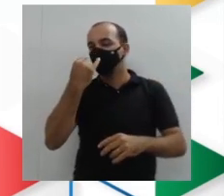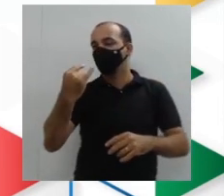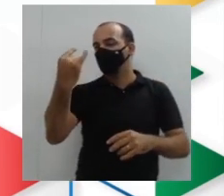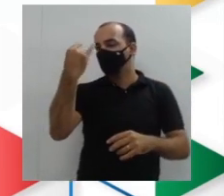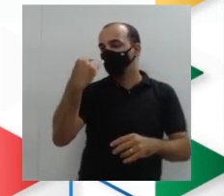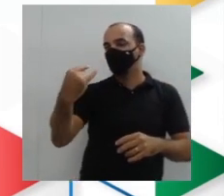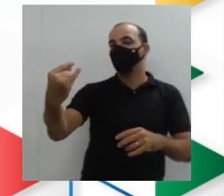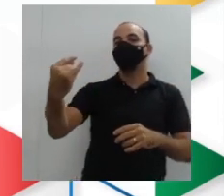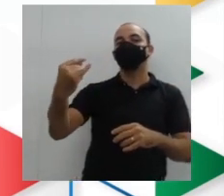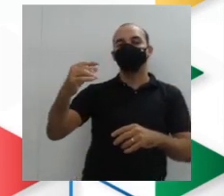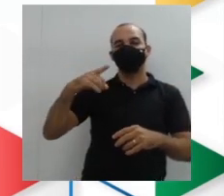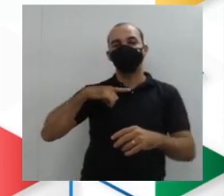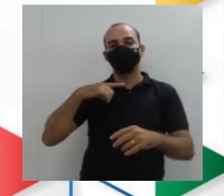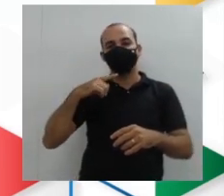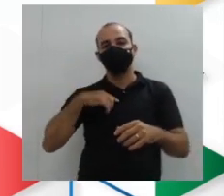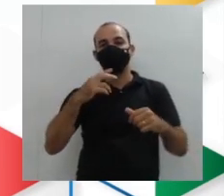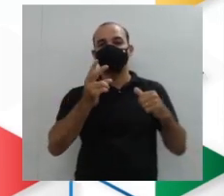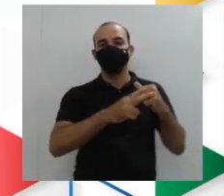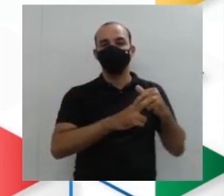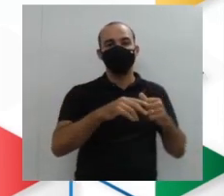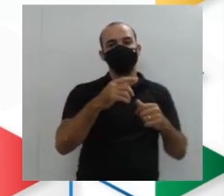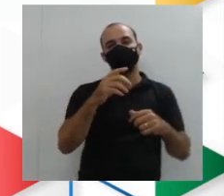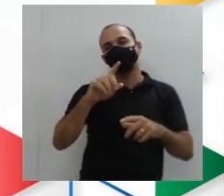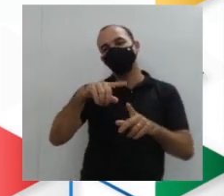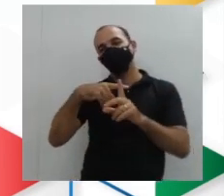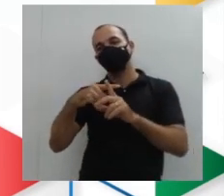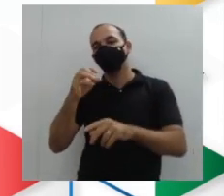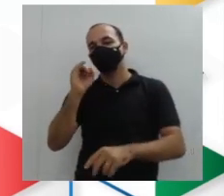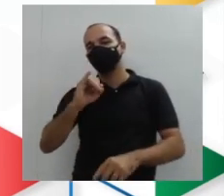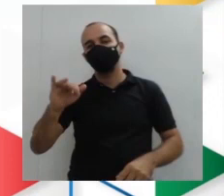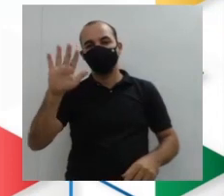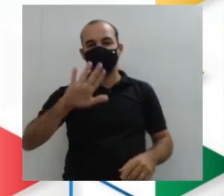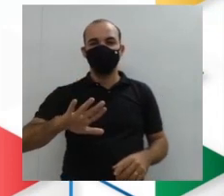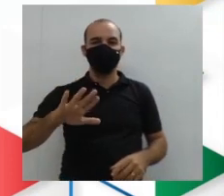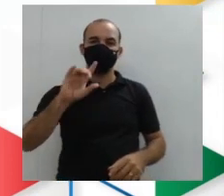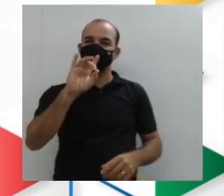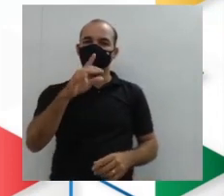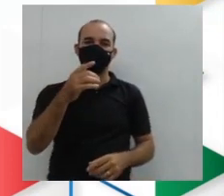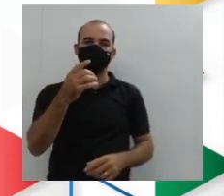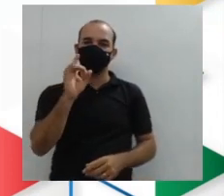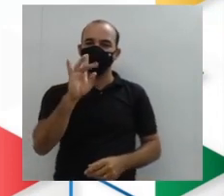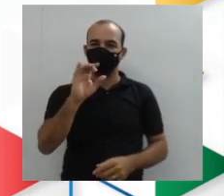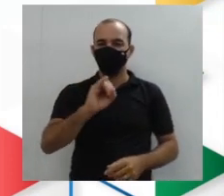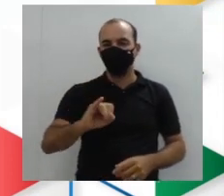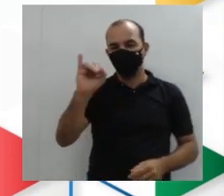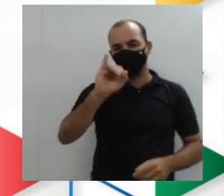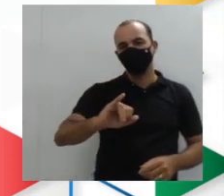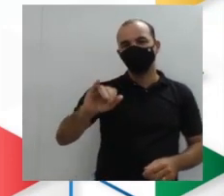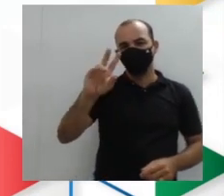E muitas vezes, na linguagem verbal, nós temos o quê? O verbo no